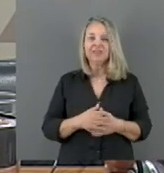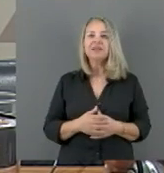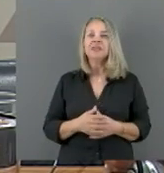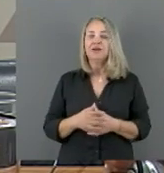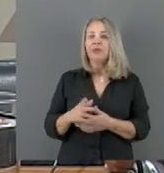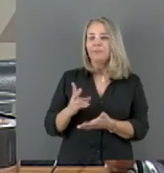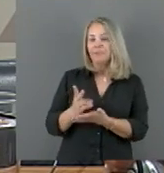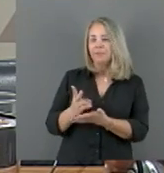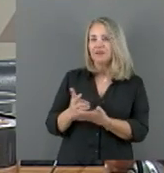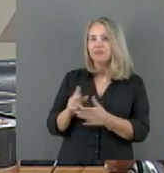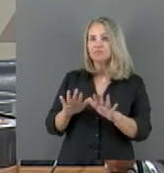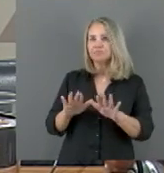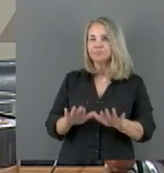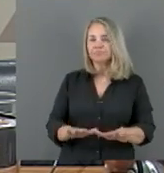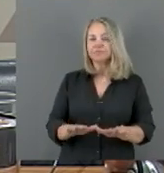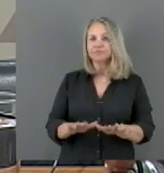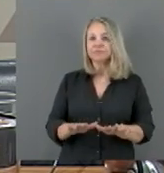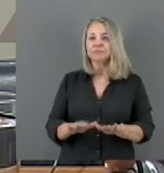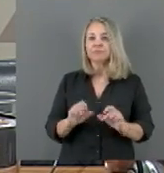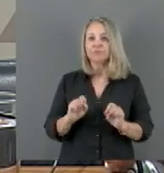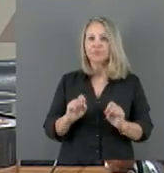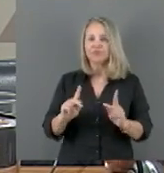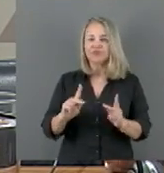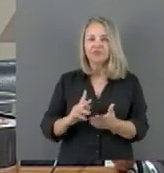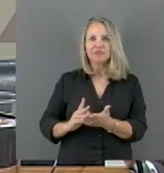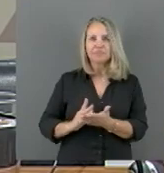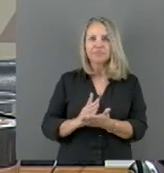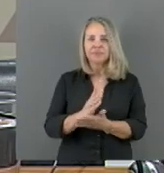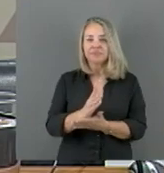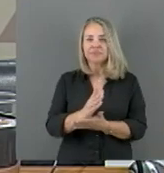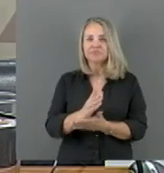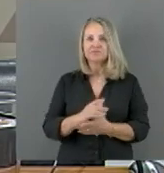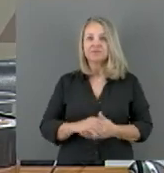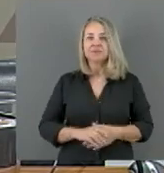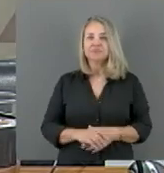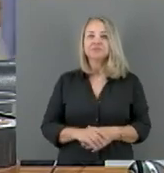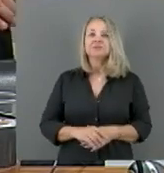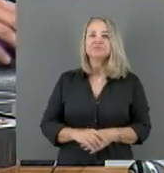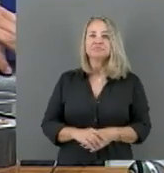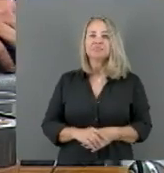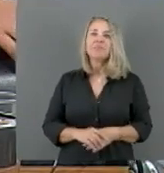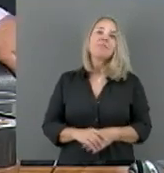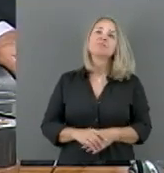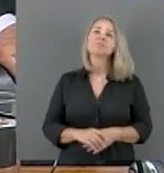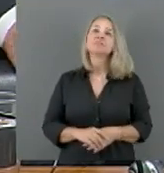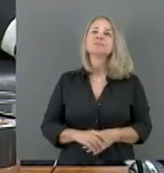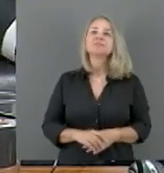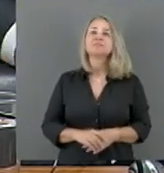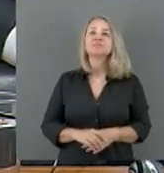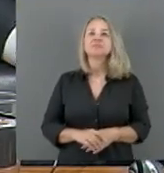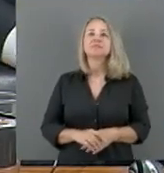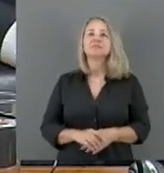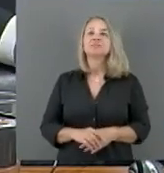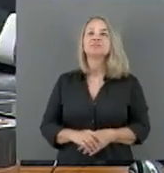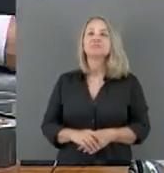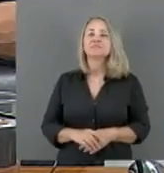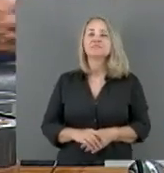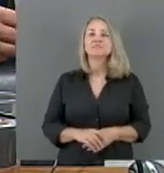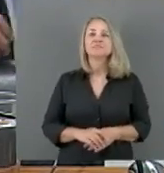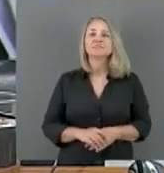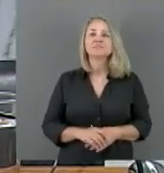permanecer como se encontram. Aprovado. Saulo, bote sempre os senadores e as senadoras.